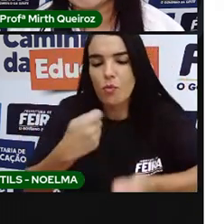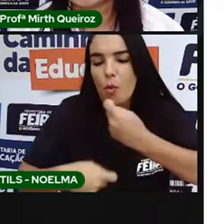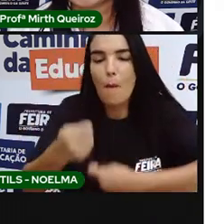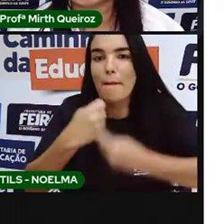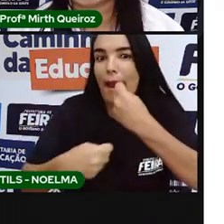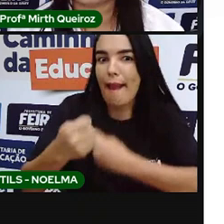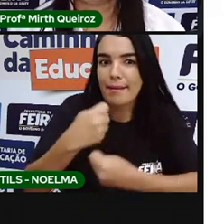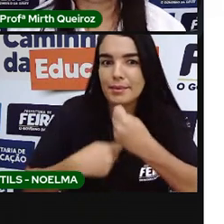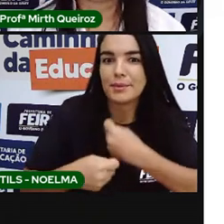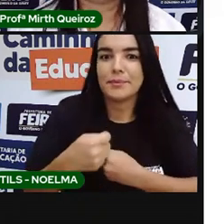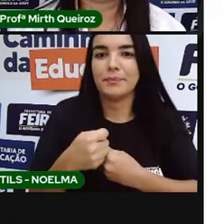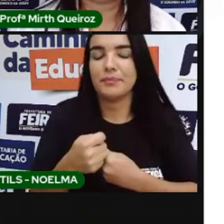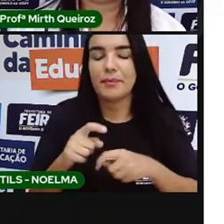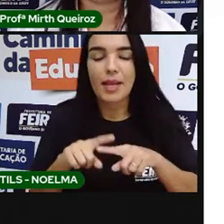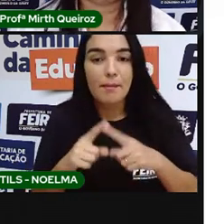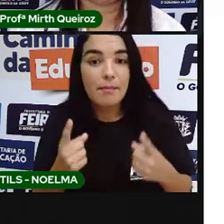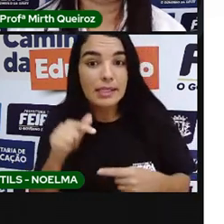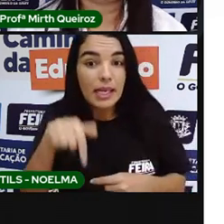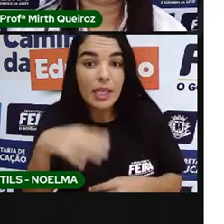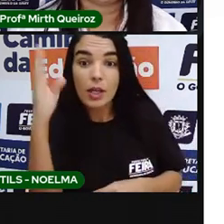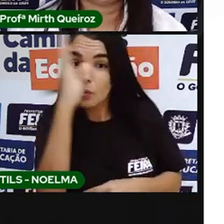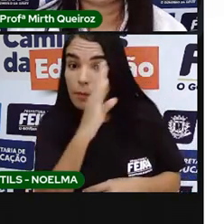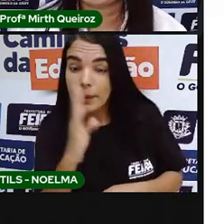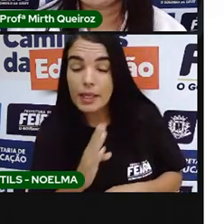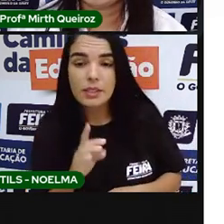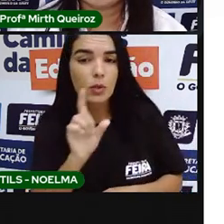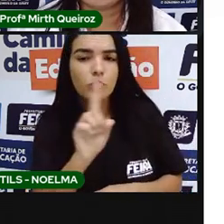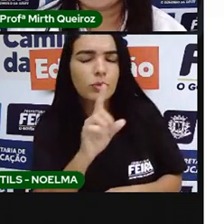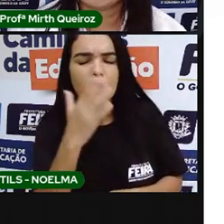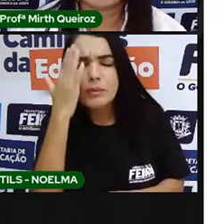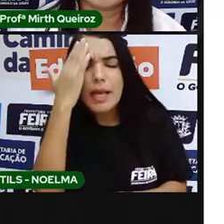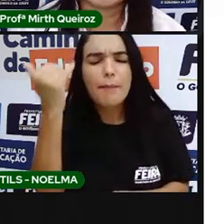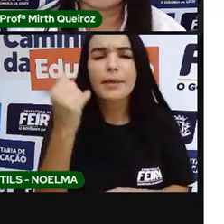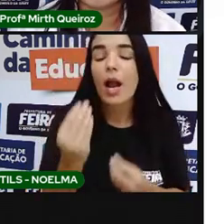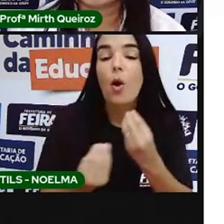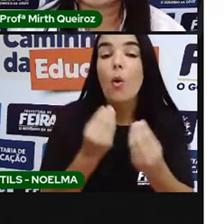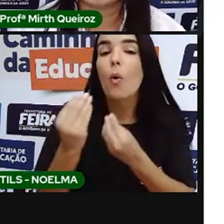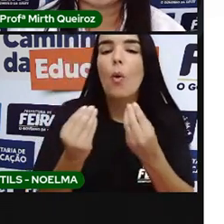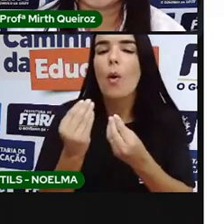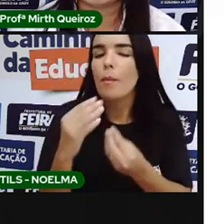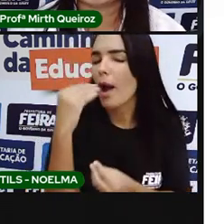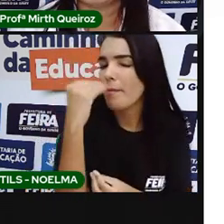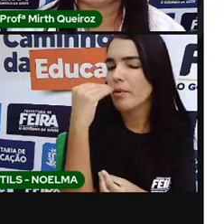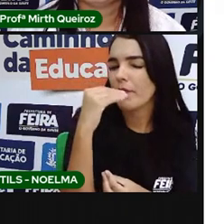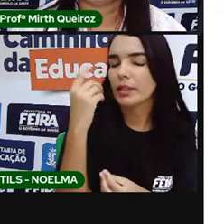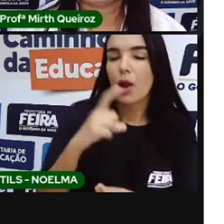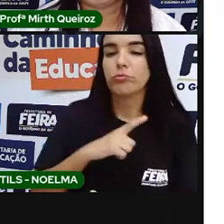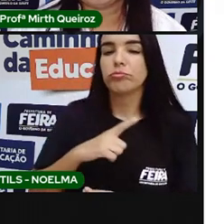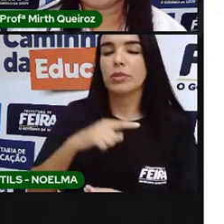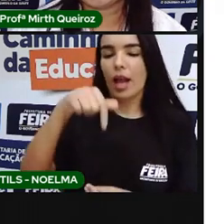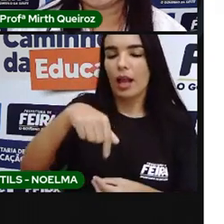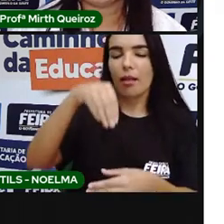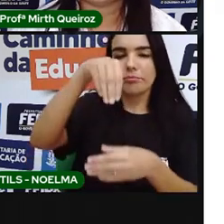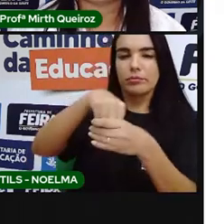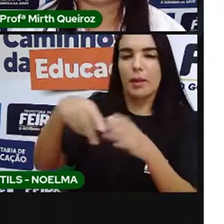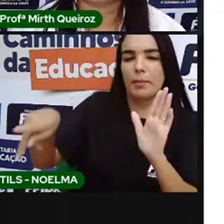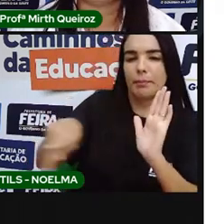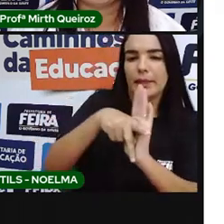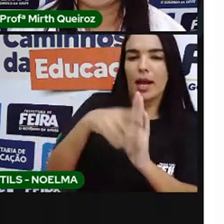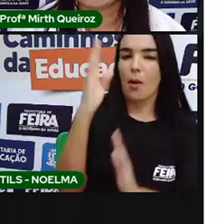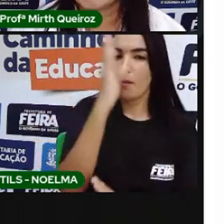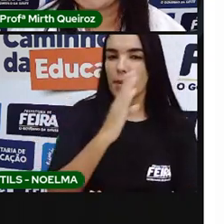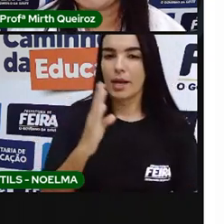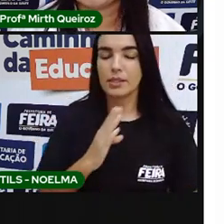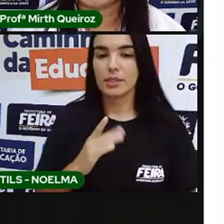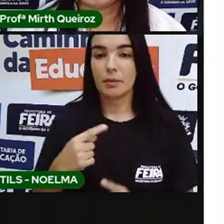estava no trânsito bastante né já no Brasil eles ainda não sabiam uma aproveitar o que tinha no Brasil e poderia